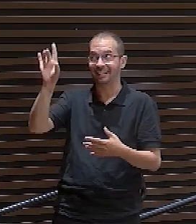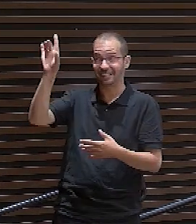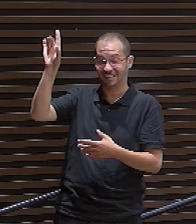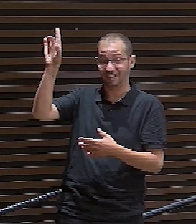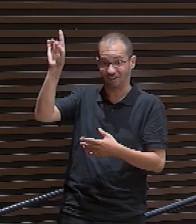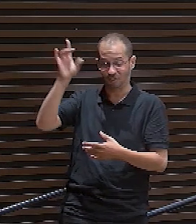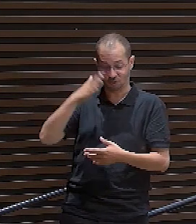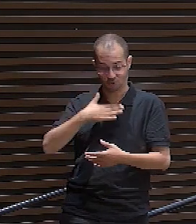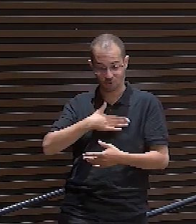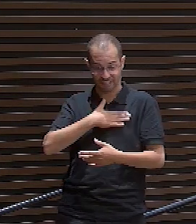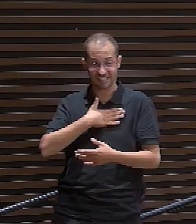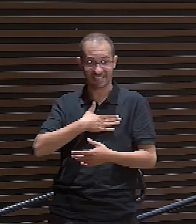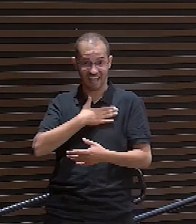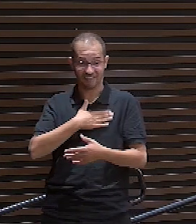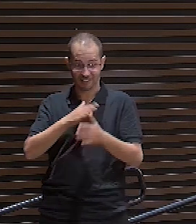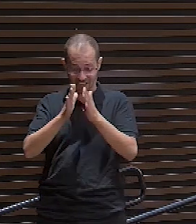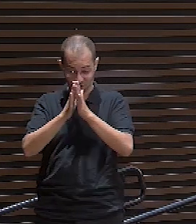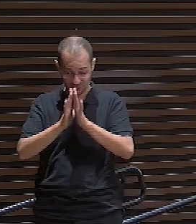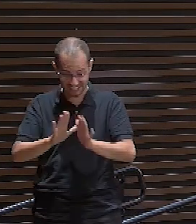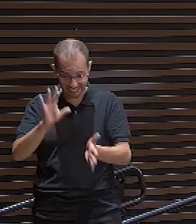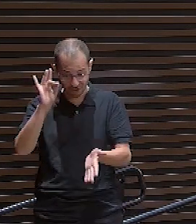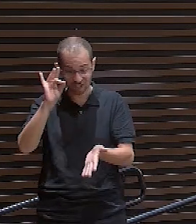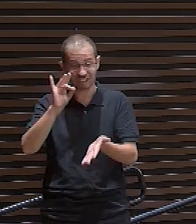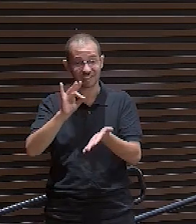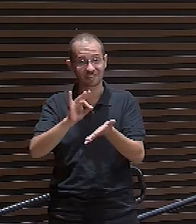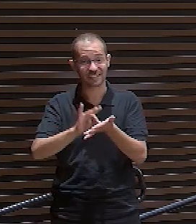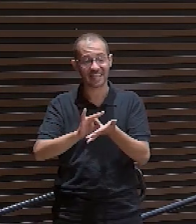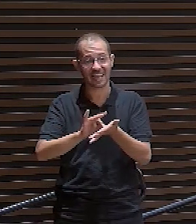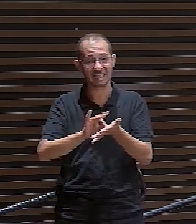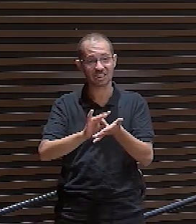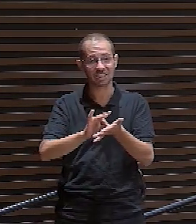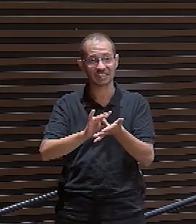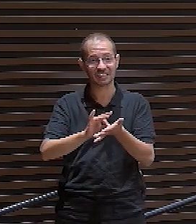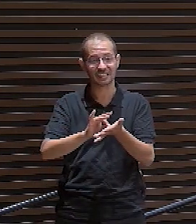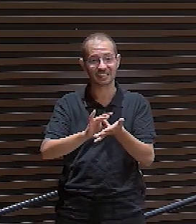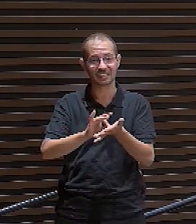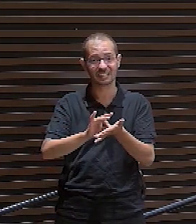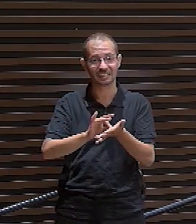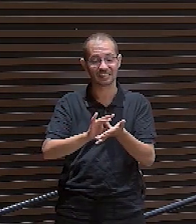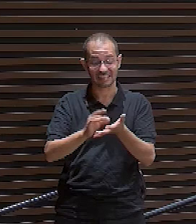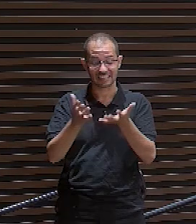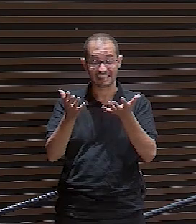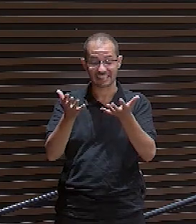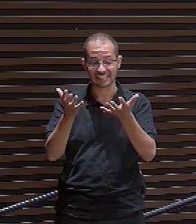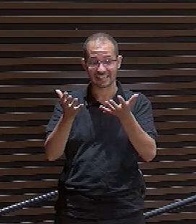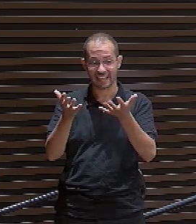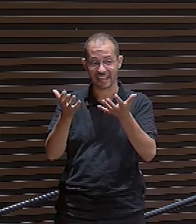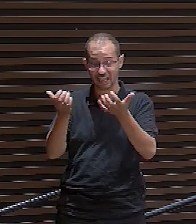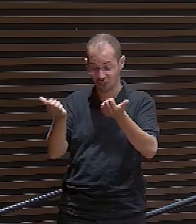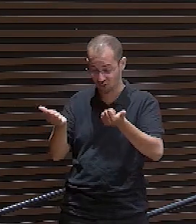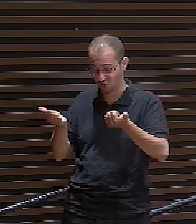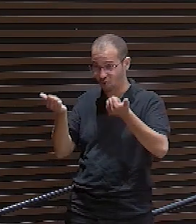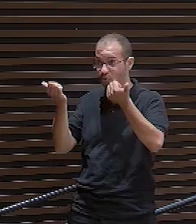adoração. Eu quero tudo. O holocausto, tudo